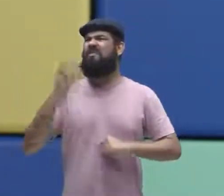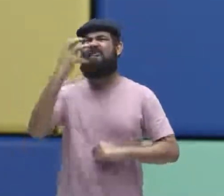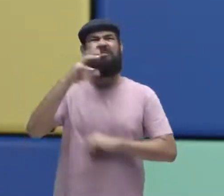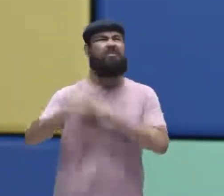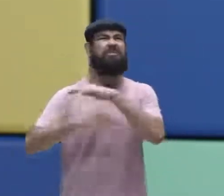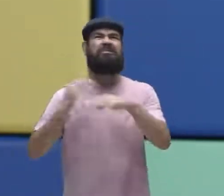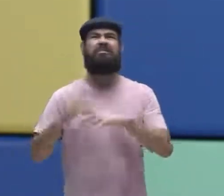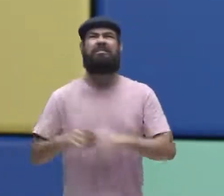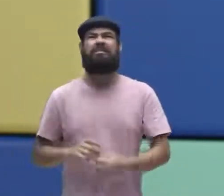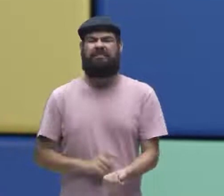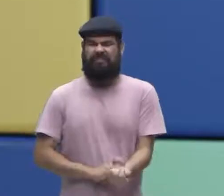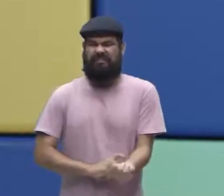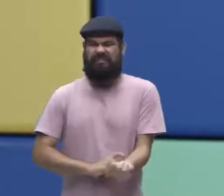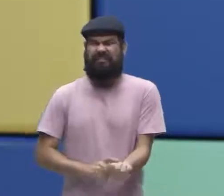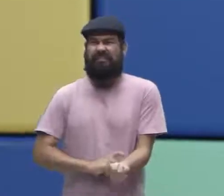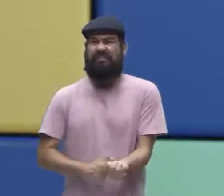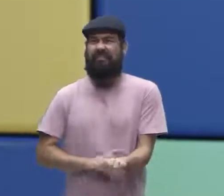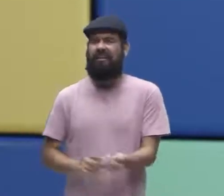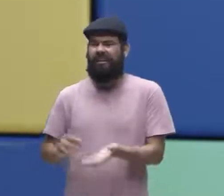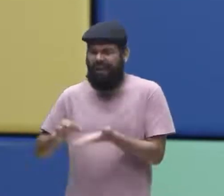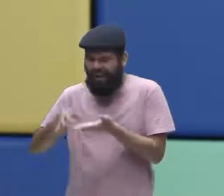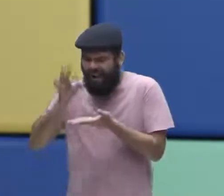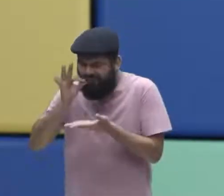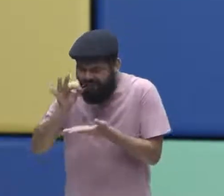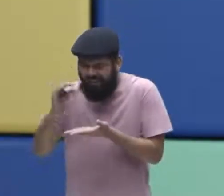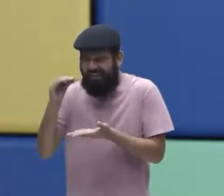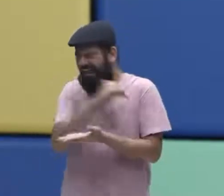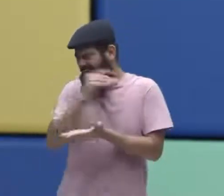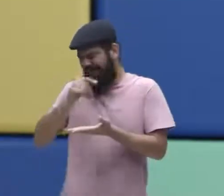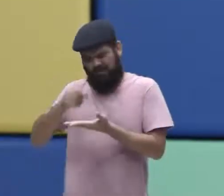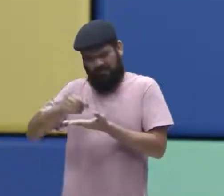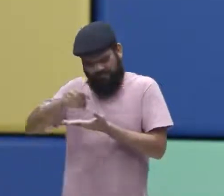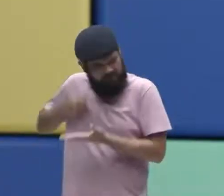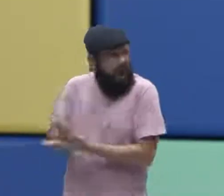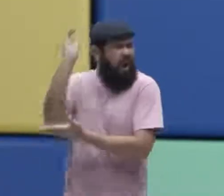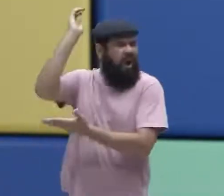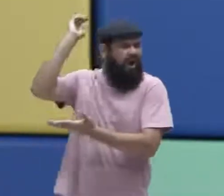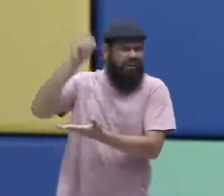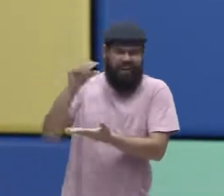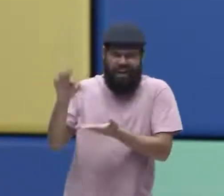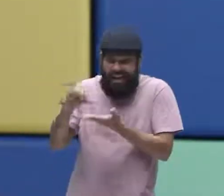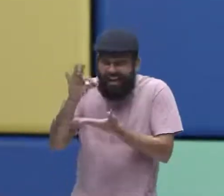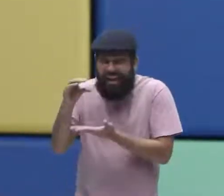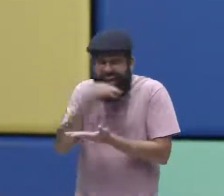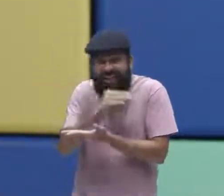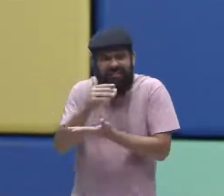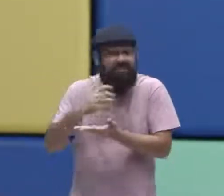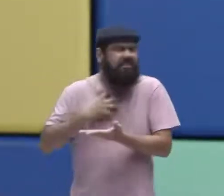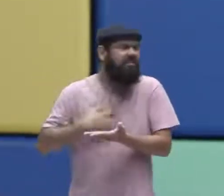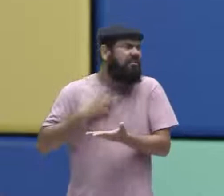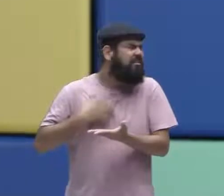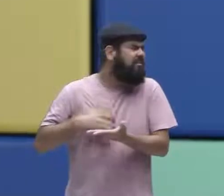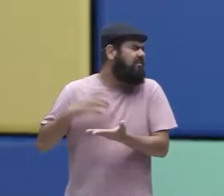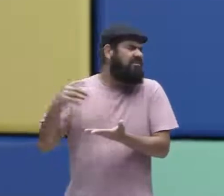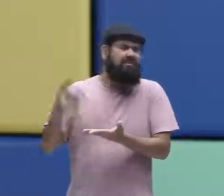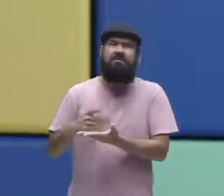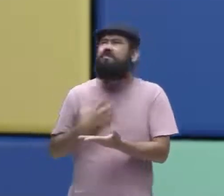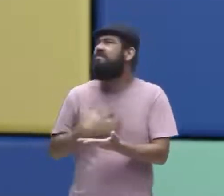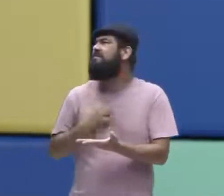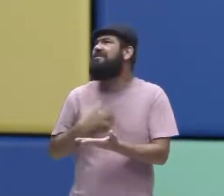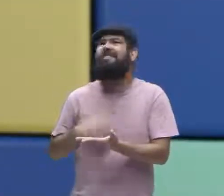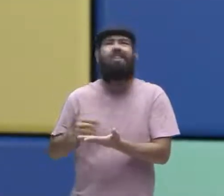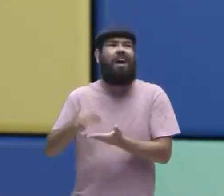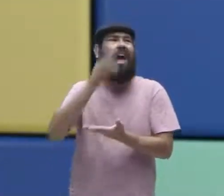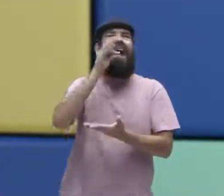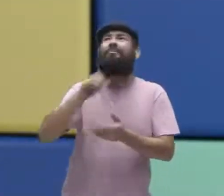tava estressada com o meu café, porque ele tava quente. Só porque ele tava quente. E eu tava ali com raiva. E aí eu queria tomar café rápido pra